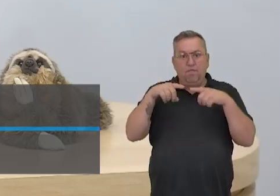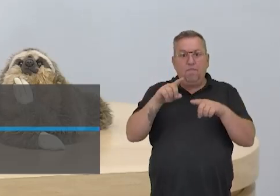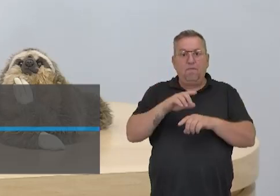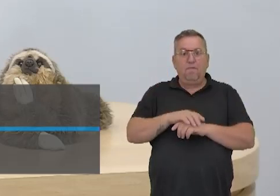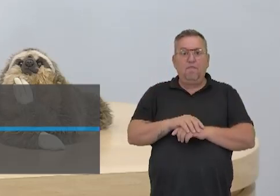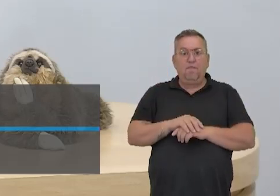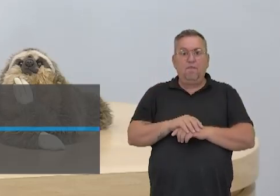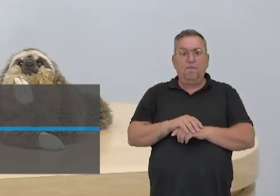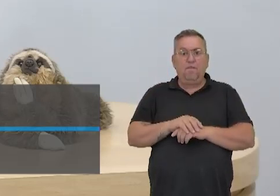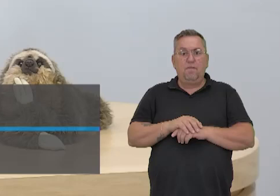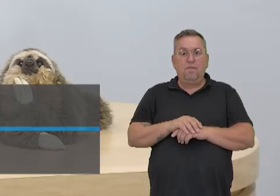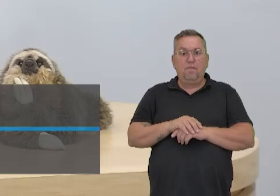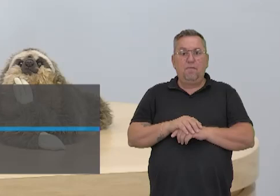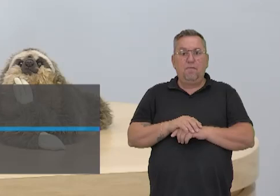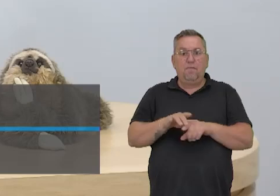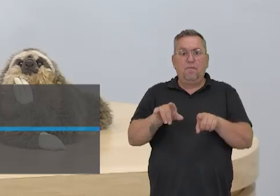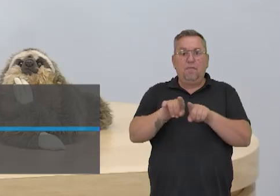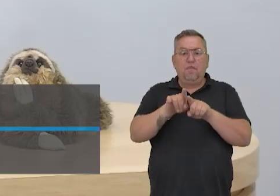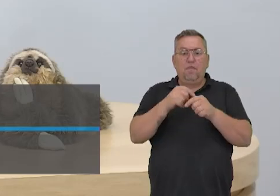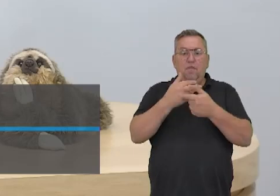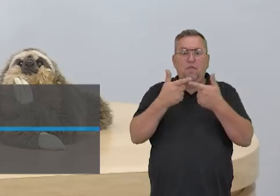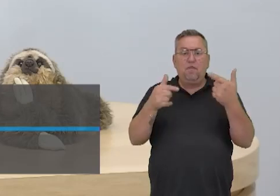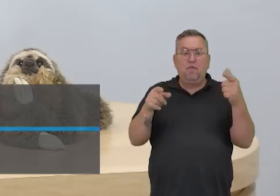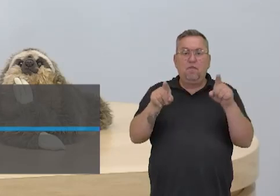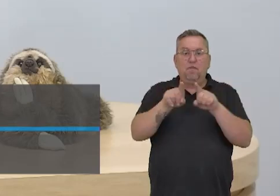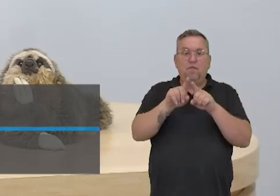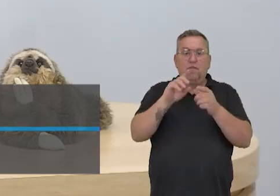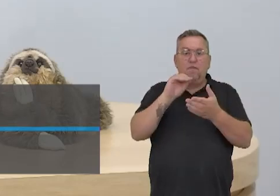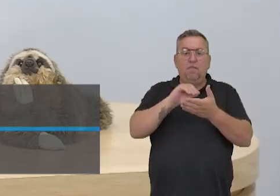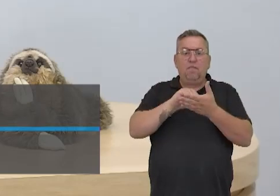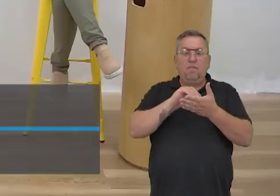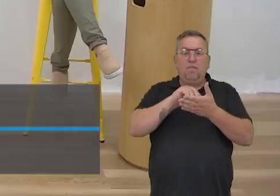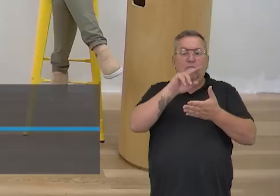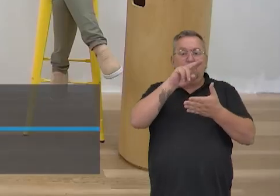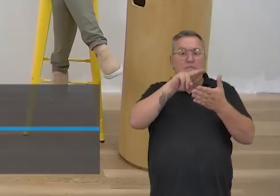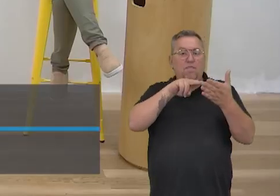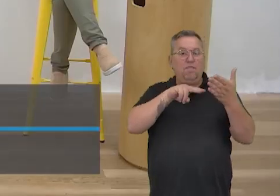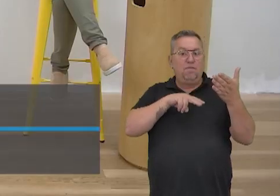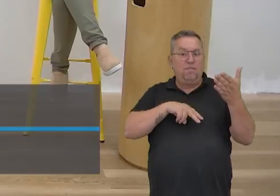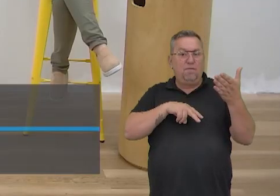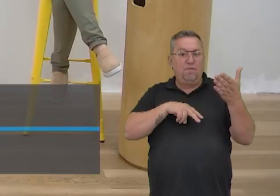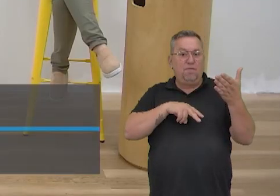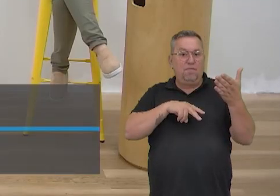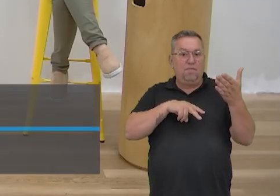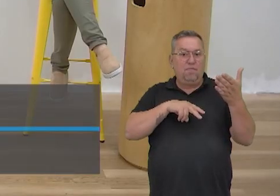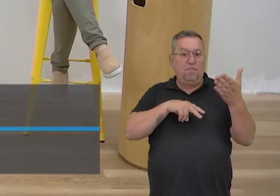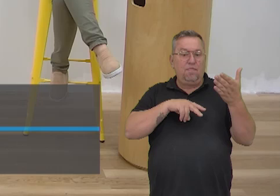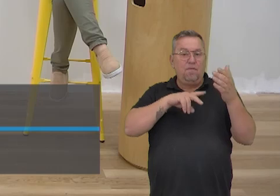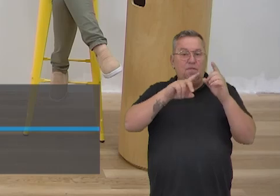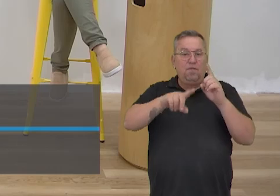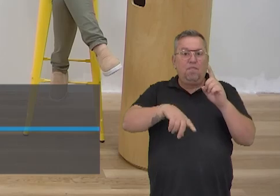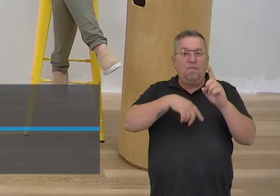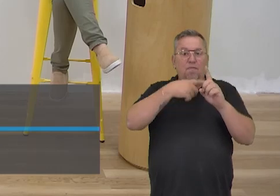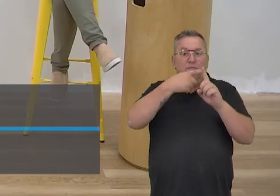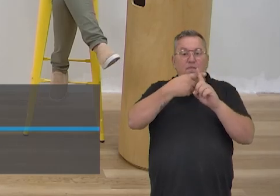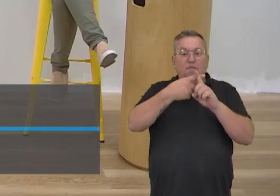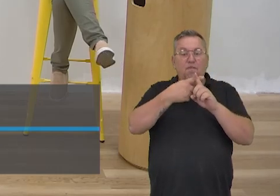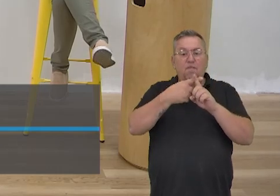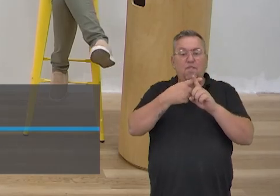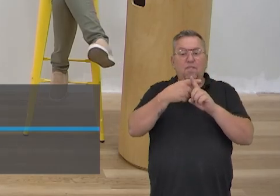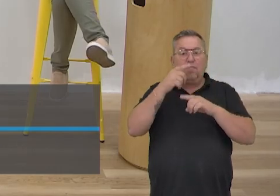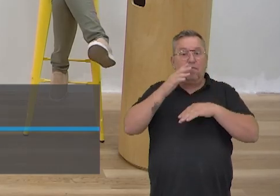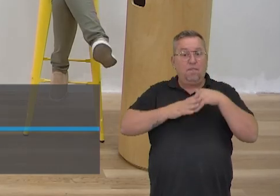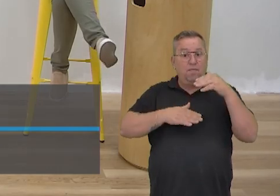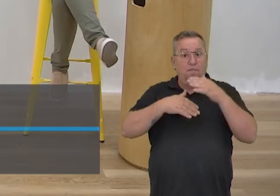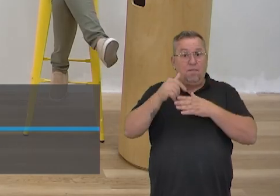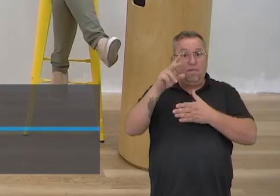coloca-se, então, também uma das causas na falta de leitura. Né? Quanto mais